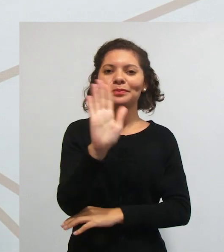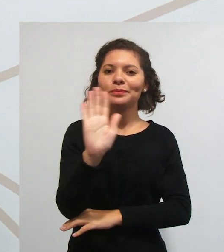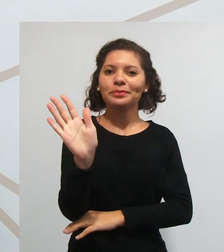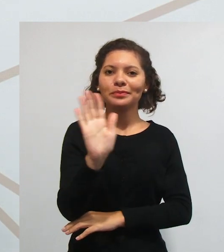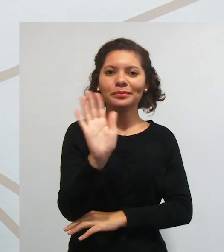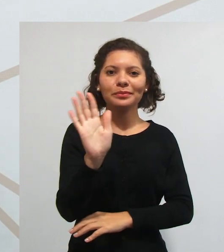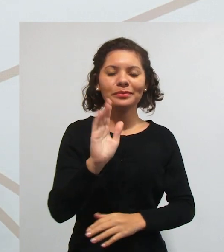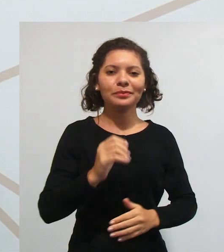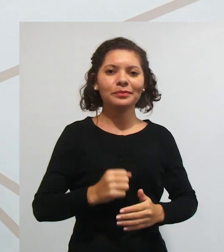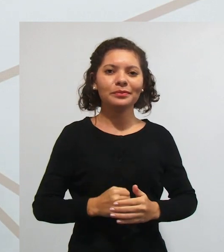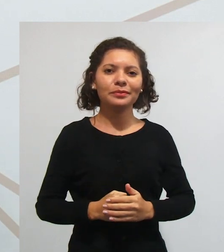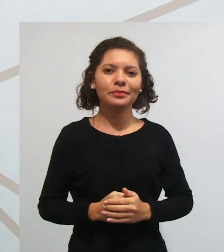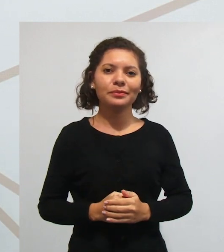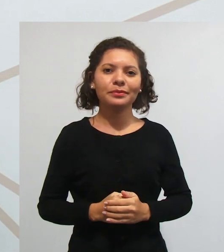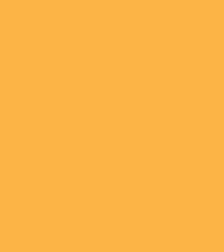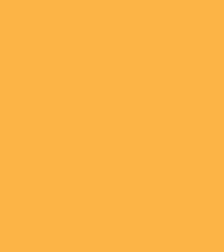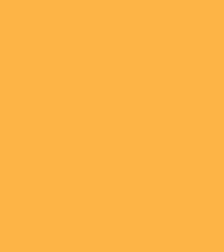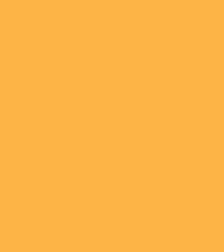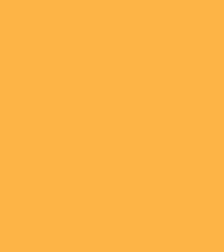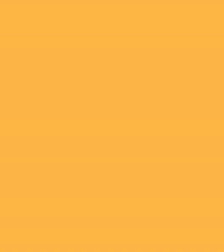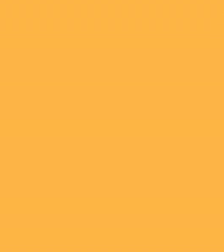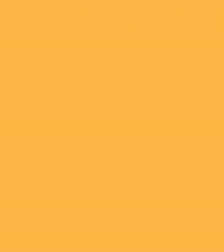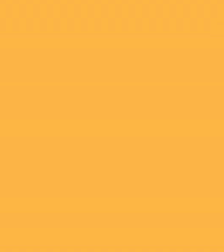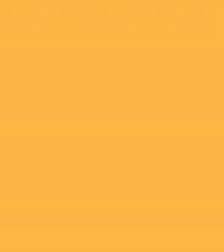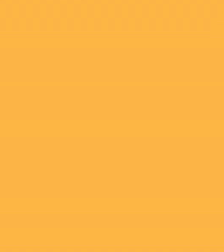próxima. Bonanças!